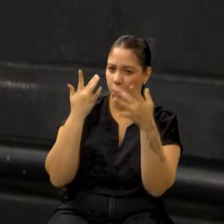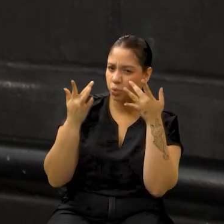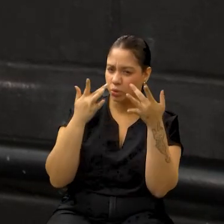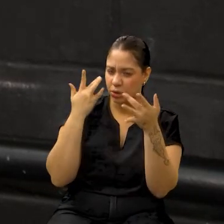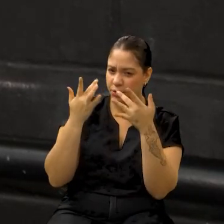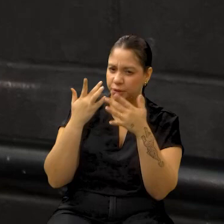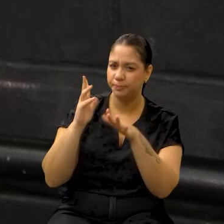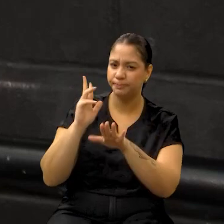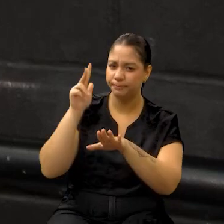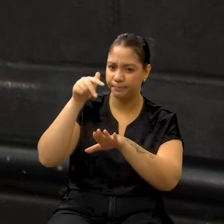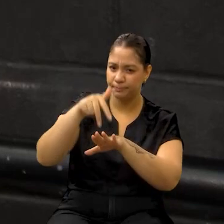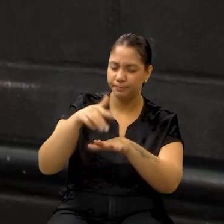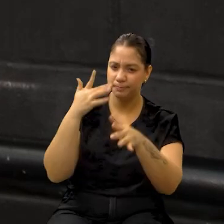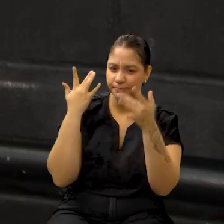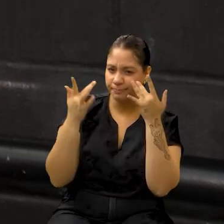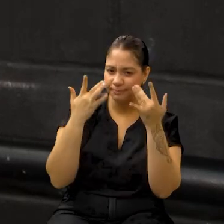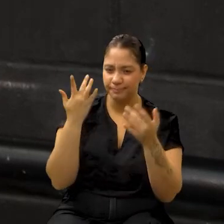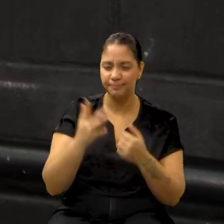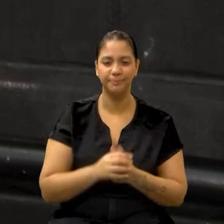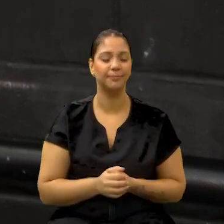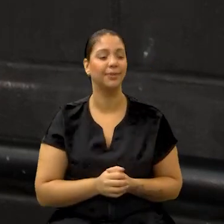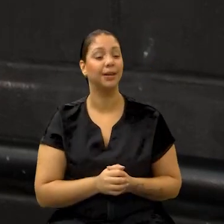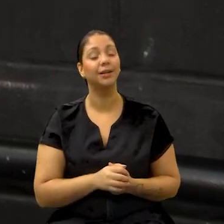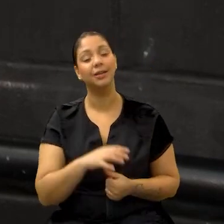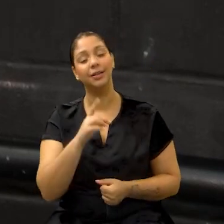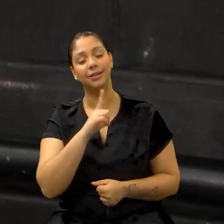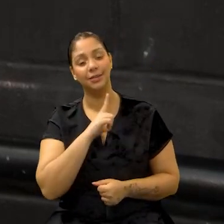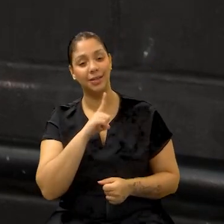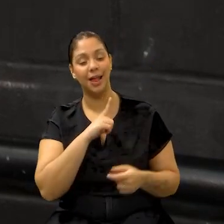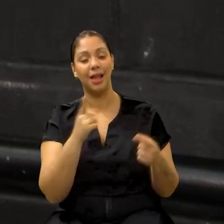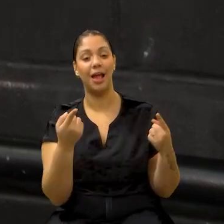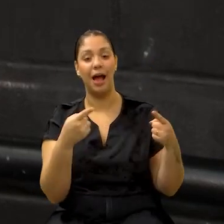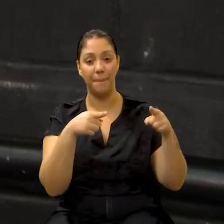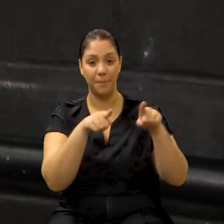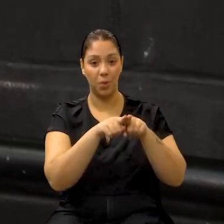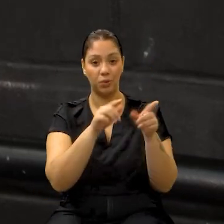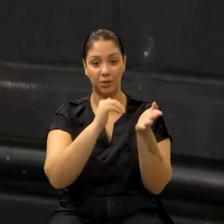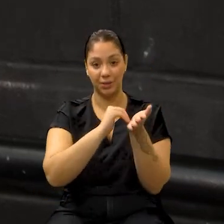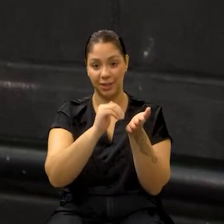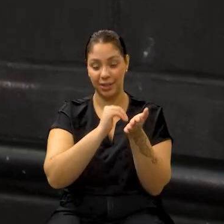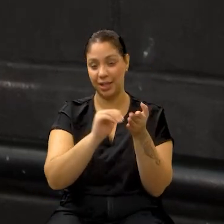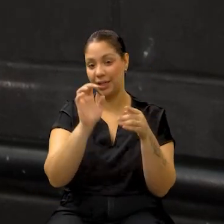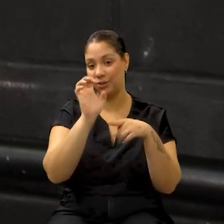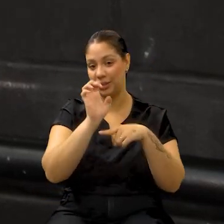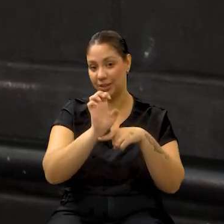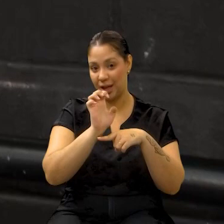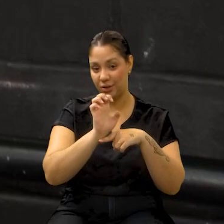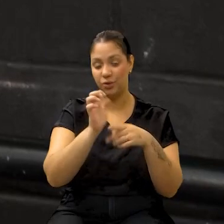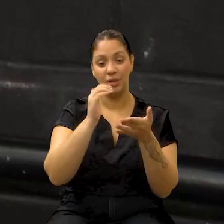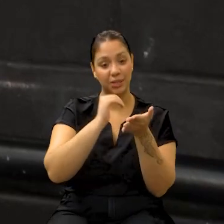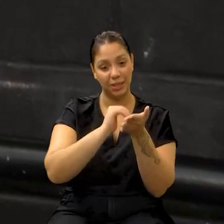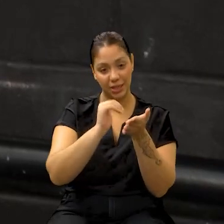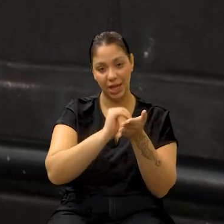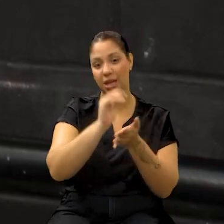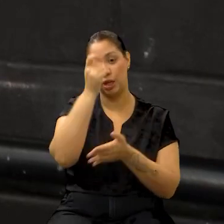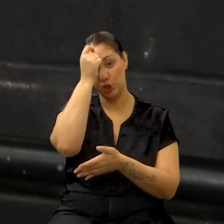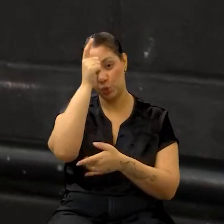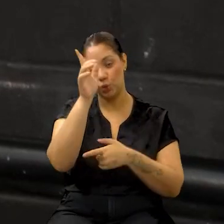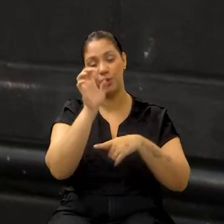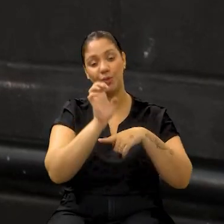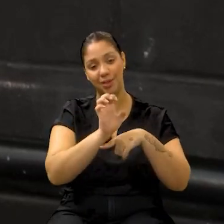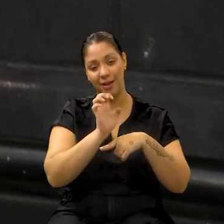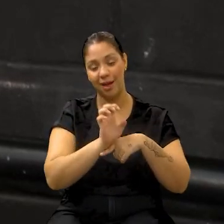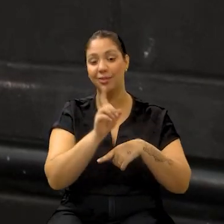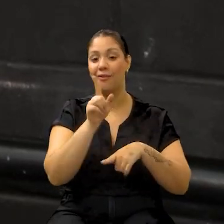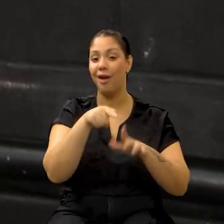aí para o espetáculo ir finalmente ao palco? Bom, nós temos o apoio da Secretaria do Estado, né, da